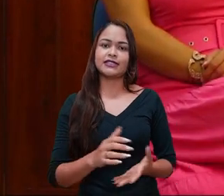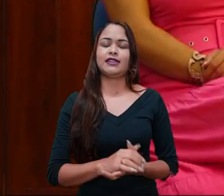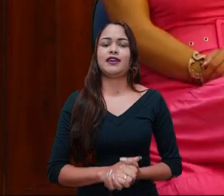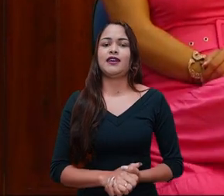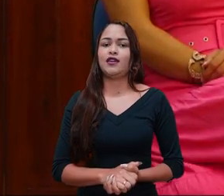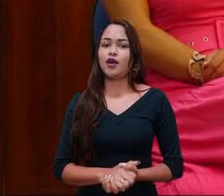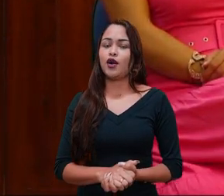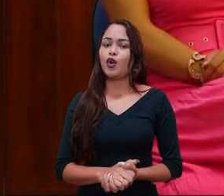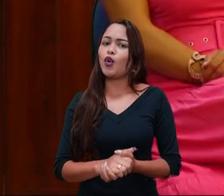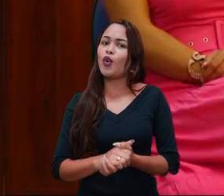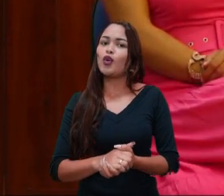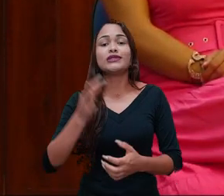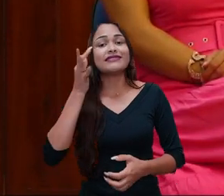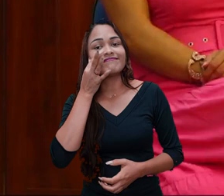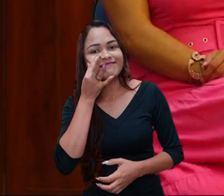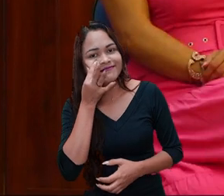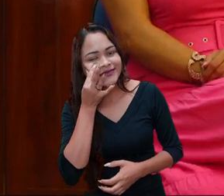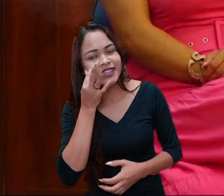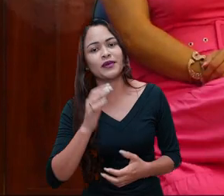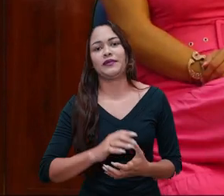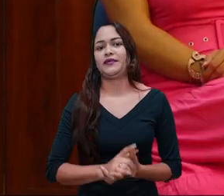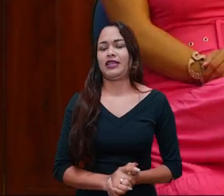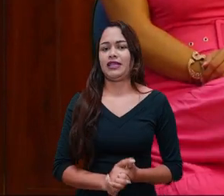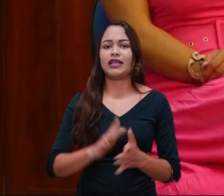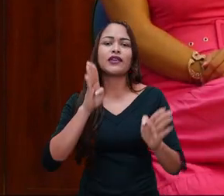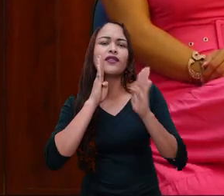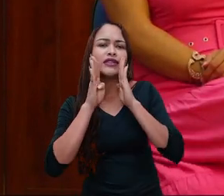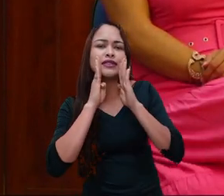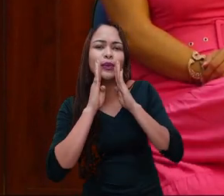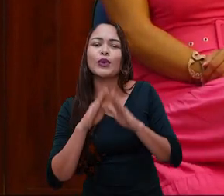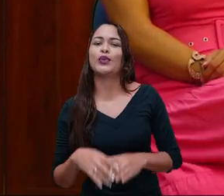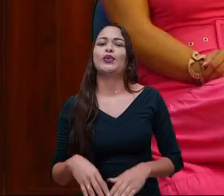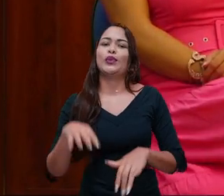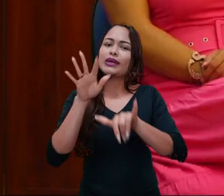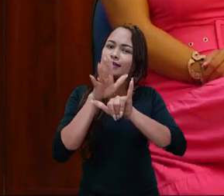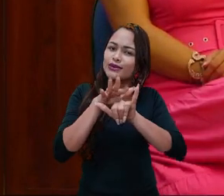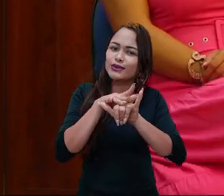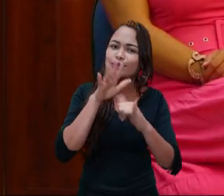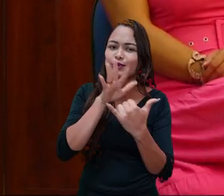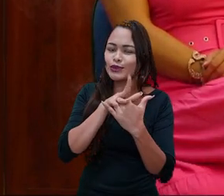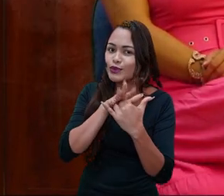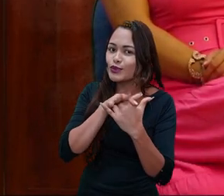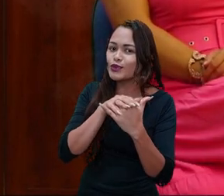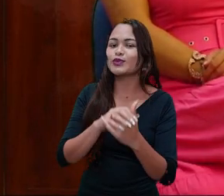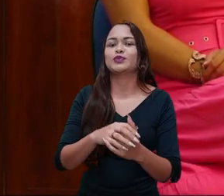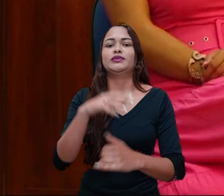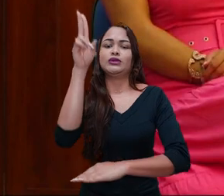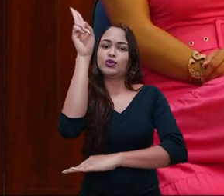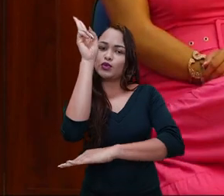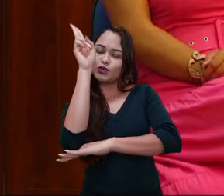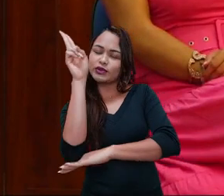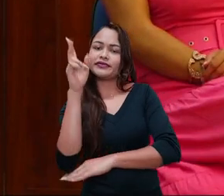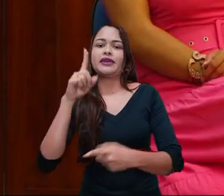ter a possibilidade de estar ao vivo pelas redes sociais, pelo YouTube, pelo canal da Unifap, que é a nossa